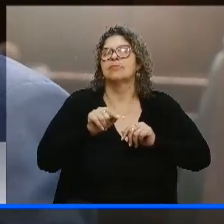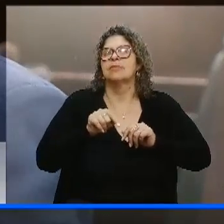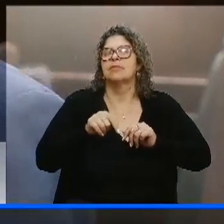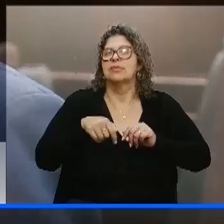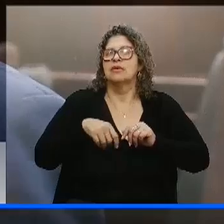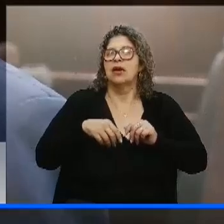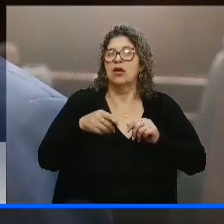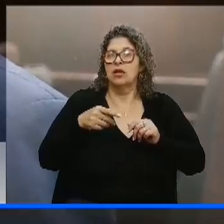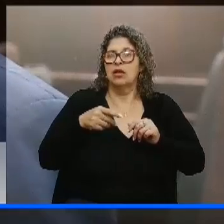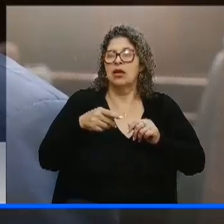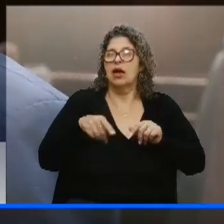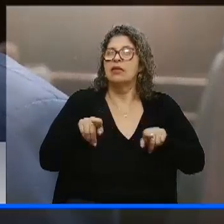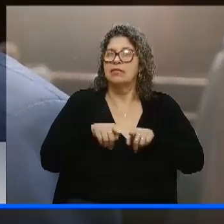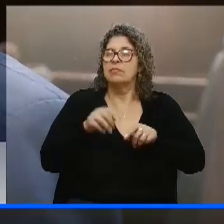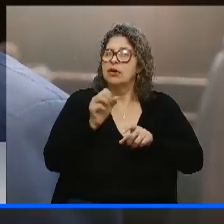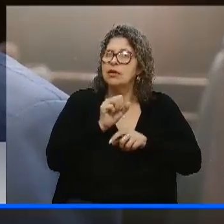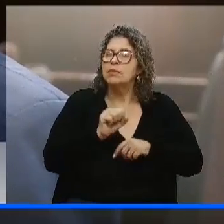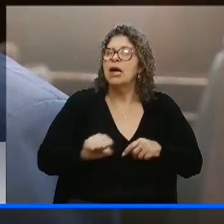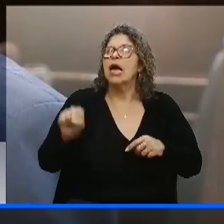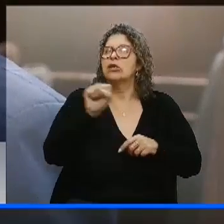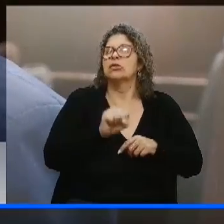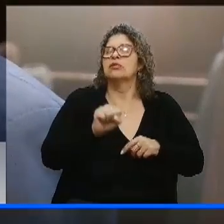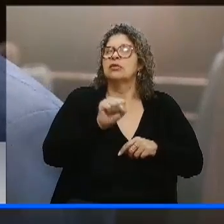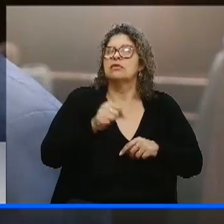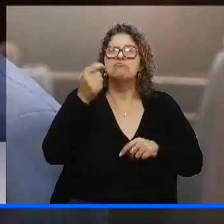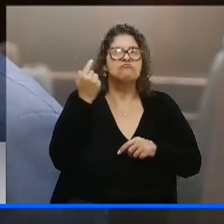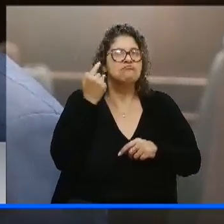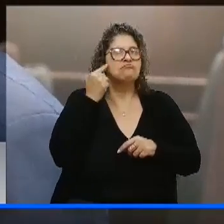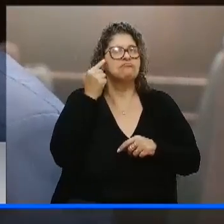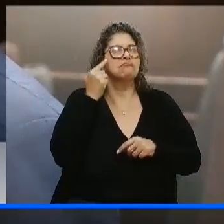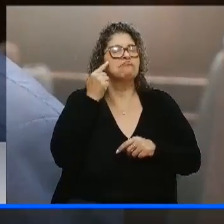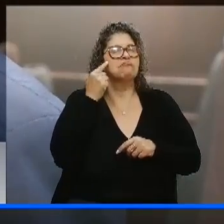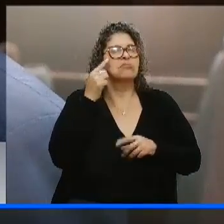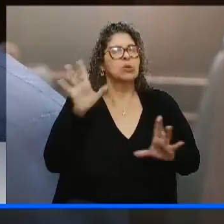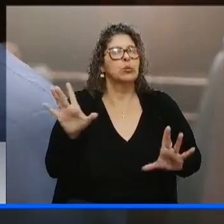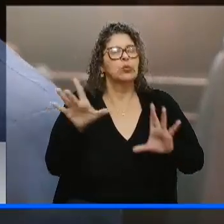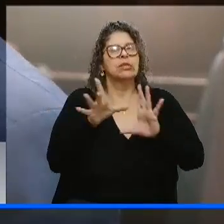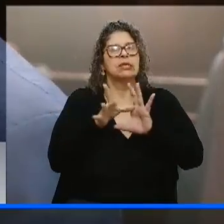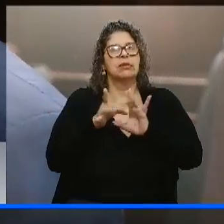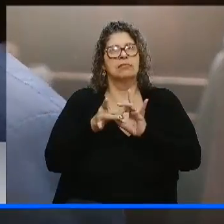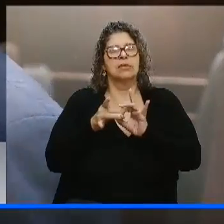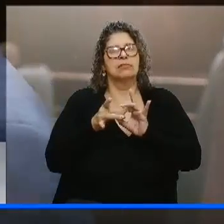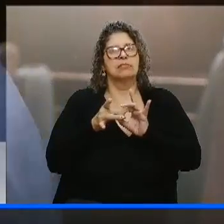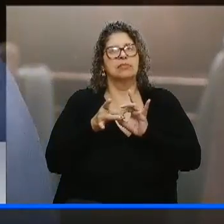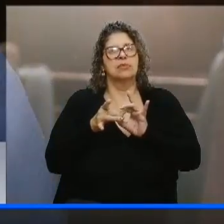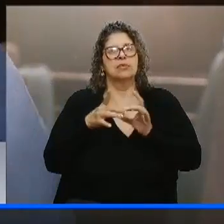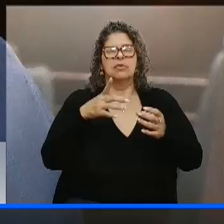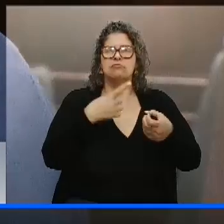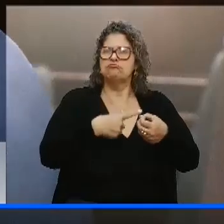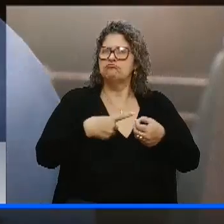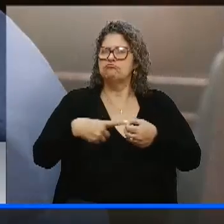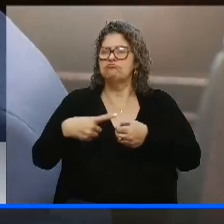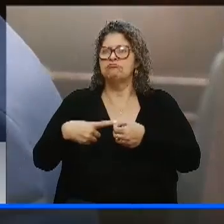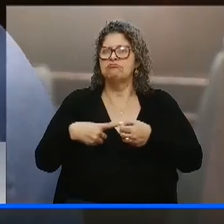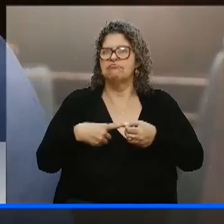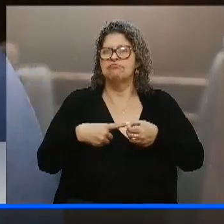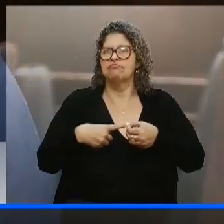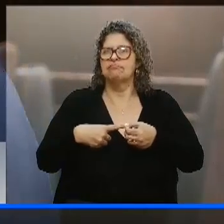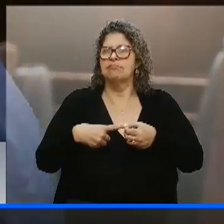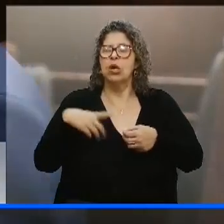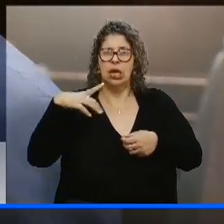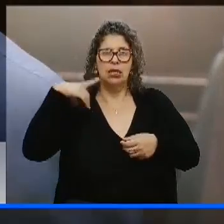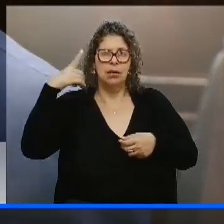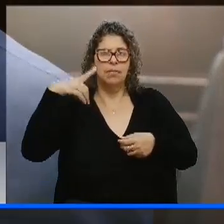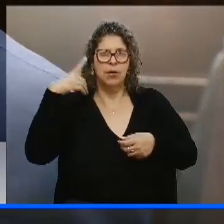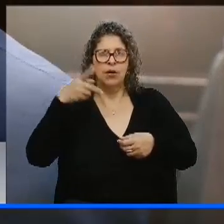que esta é uma associação que efetivamente pensa como juntamente pro região falou há pouco o deputado